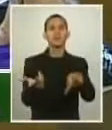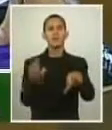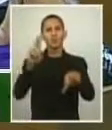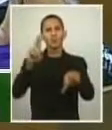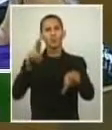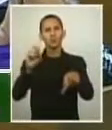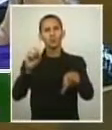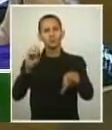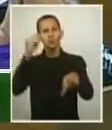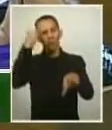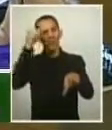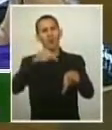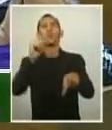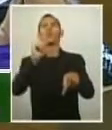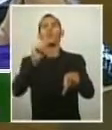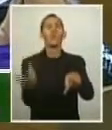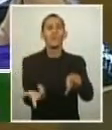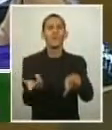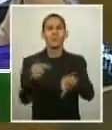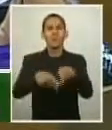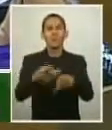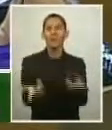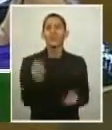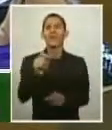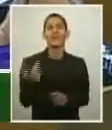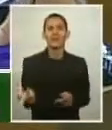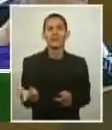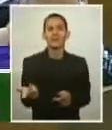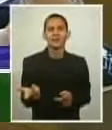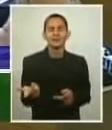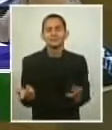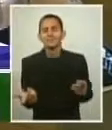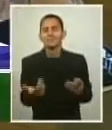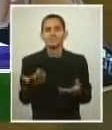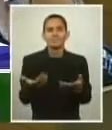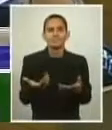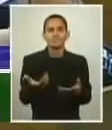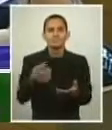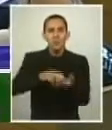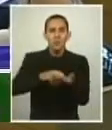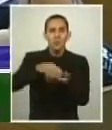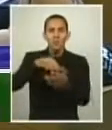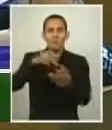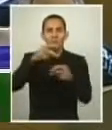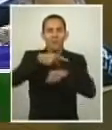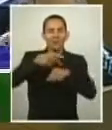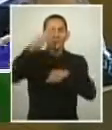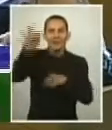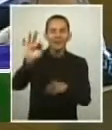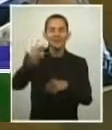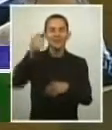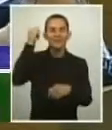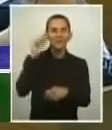e o povo para um sou e era a França naquela época não chamado